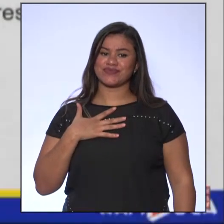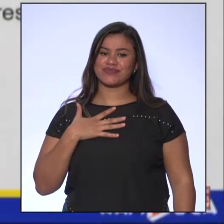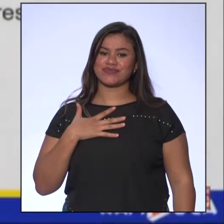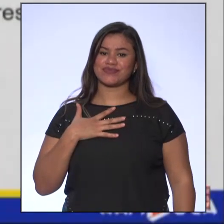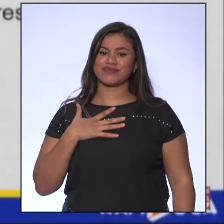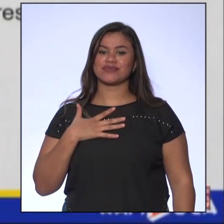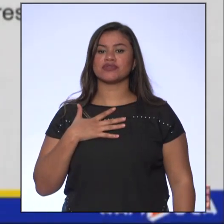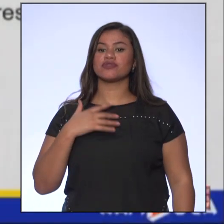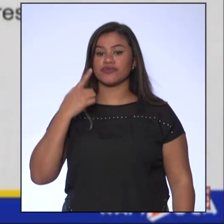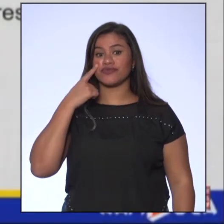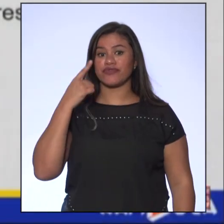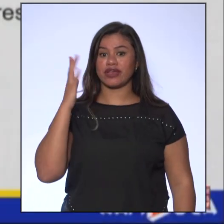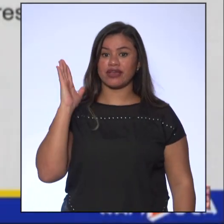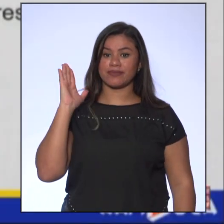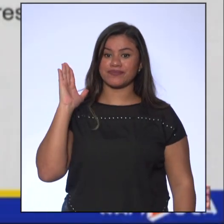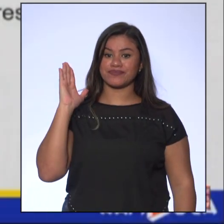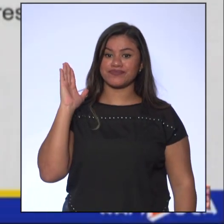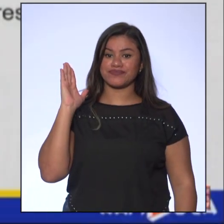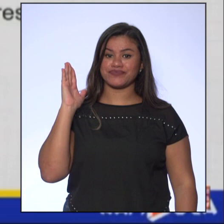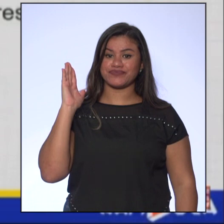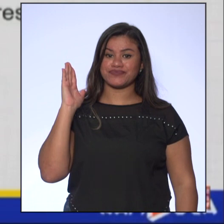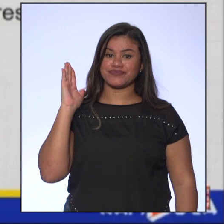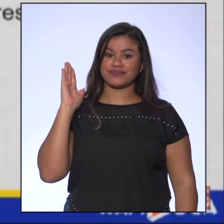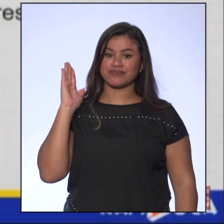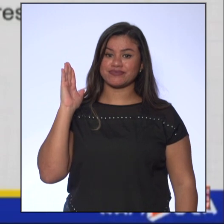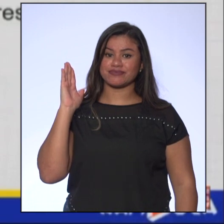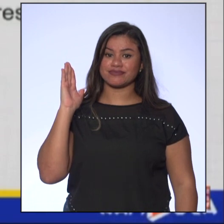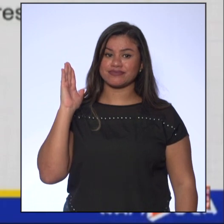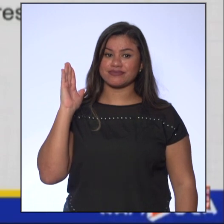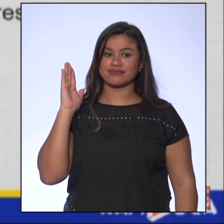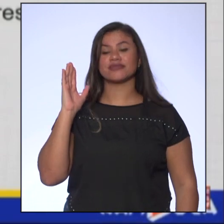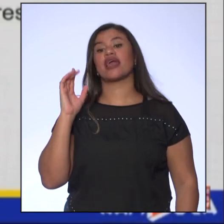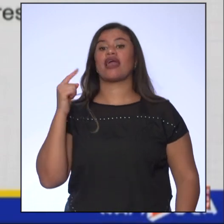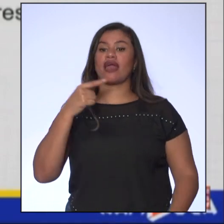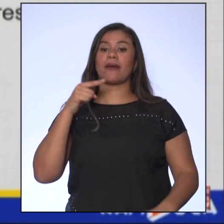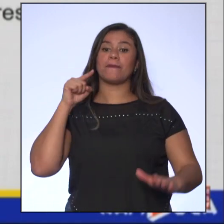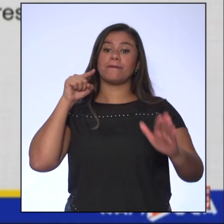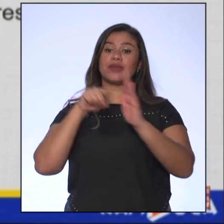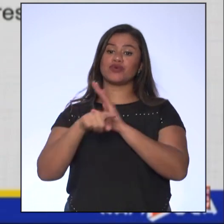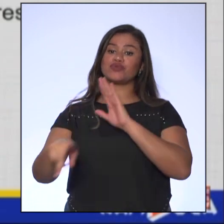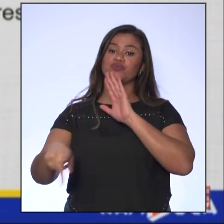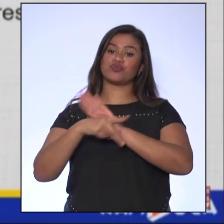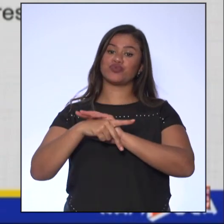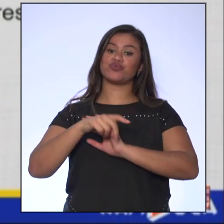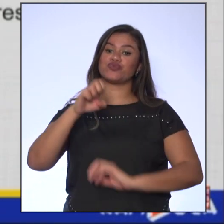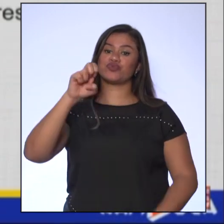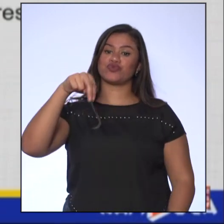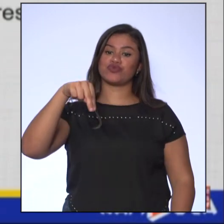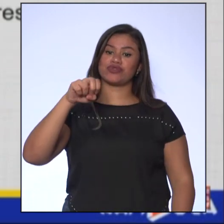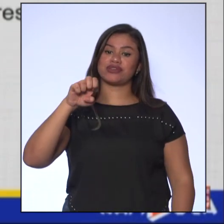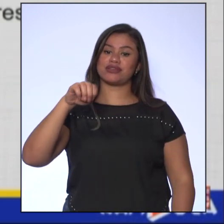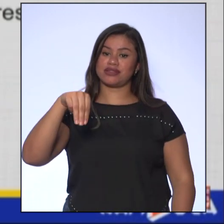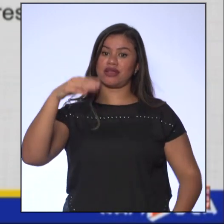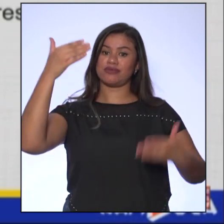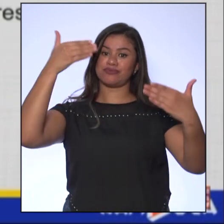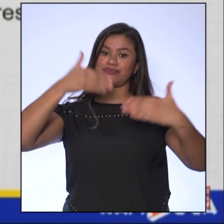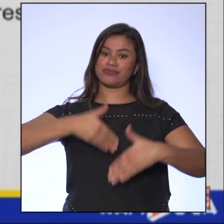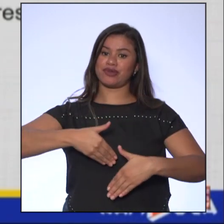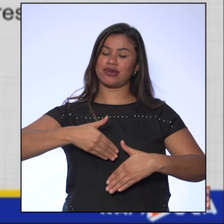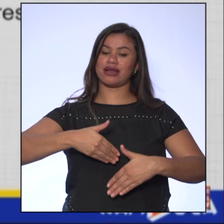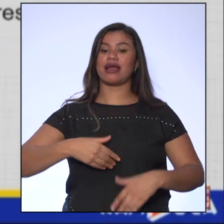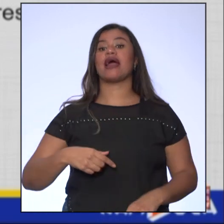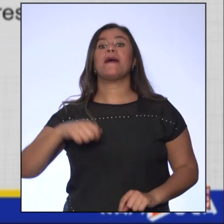aí. Mês mais alto, ó, essa questão foi uma questão do Enem. O mês mais alto é o mês